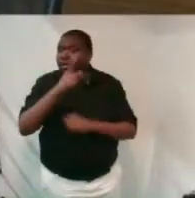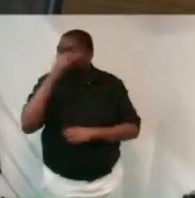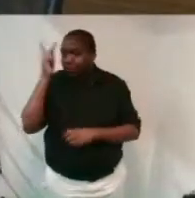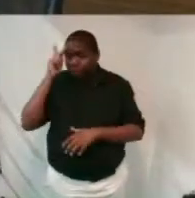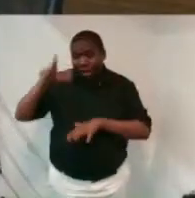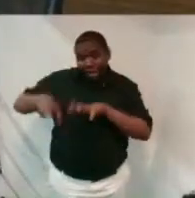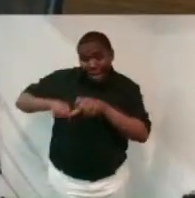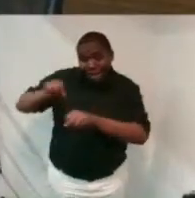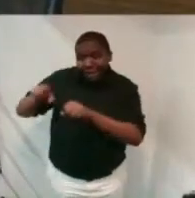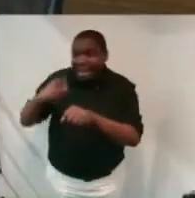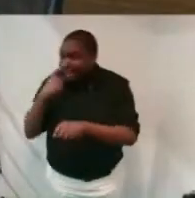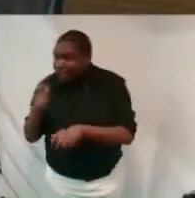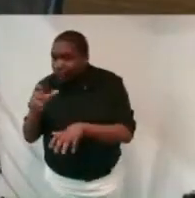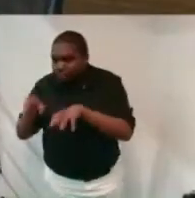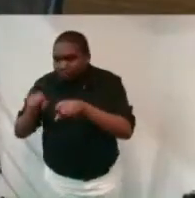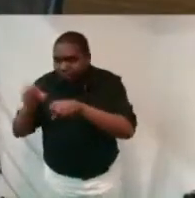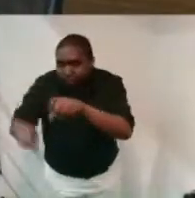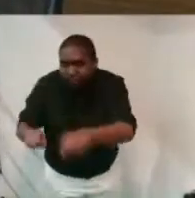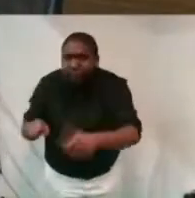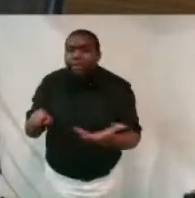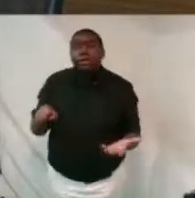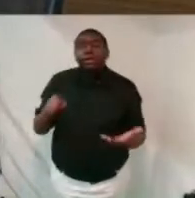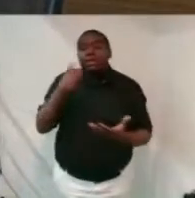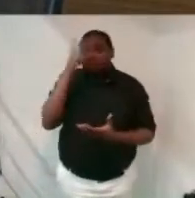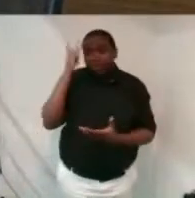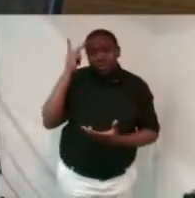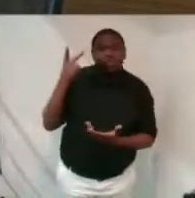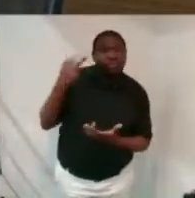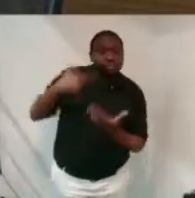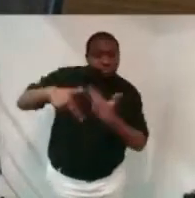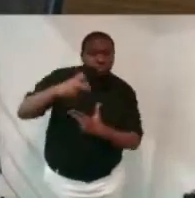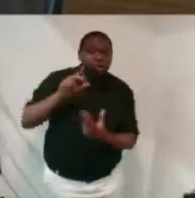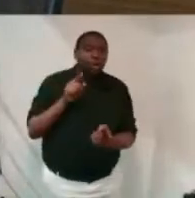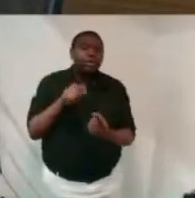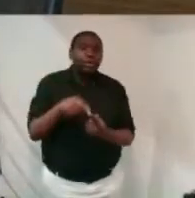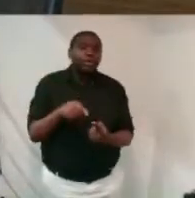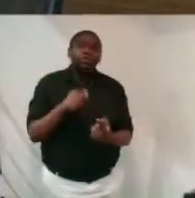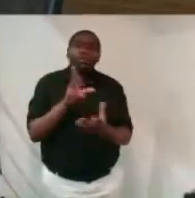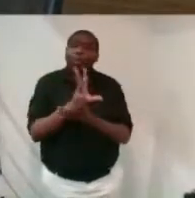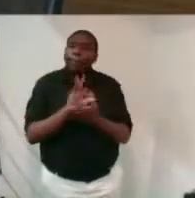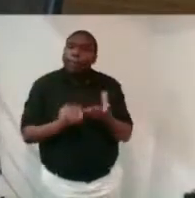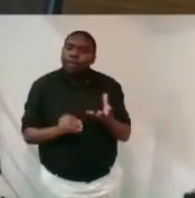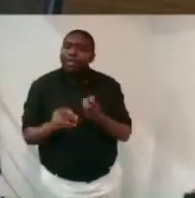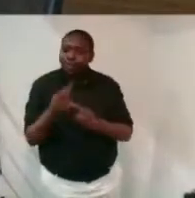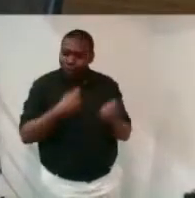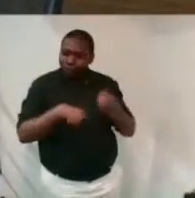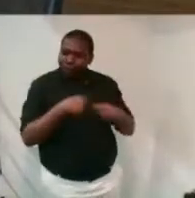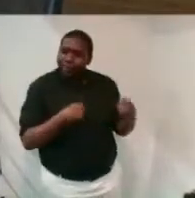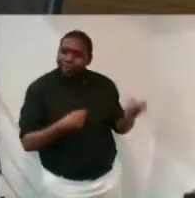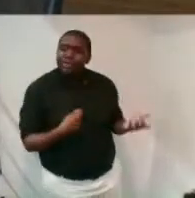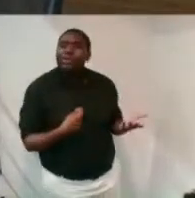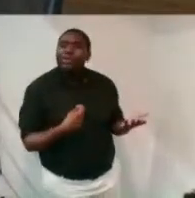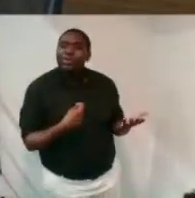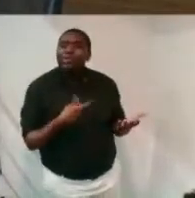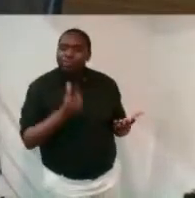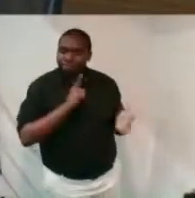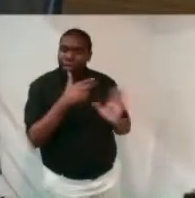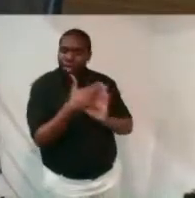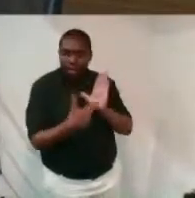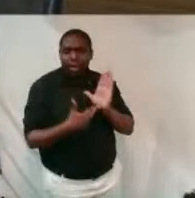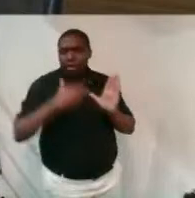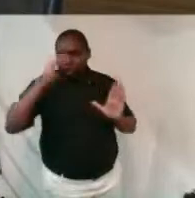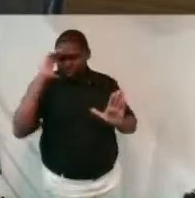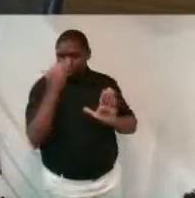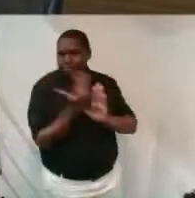que se viabilize a transição rumo a um modelo econômico circular, cumprindo assim as determinações contidas na